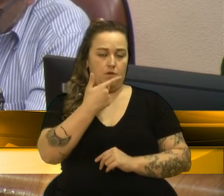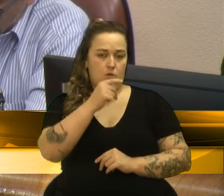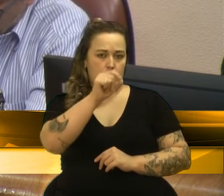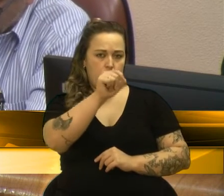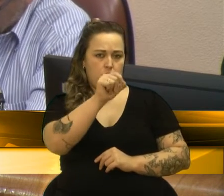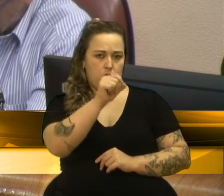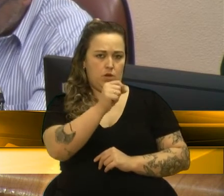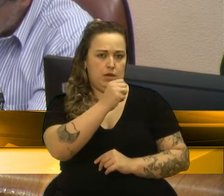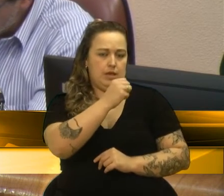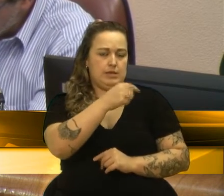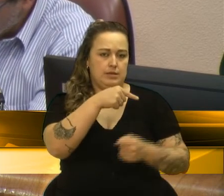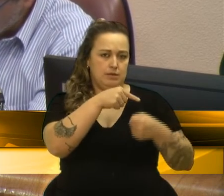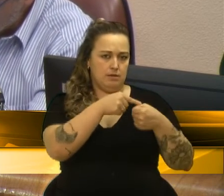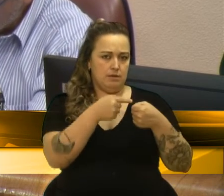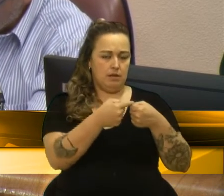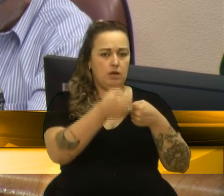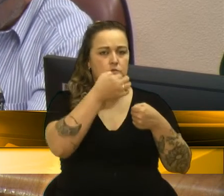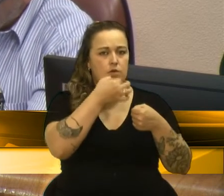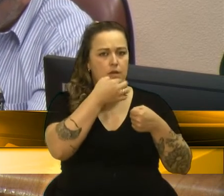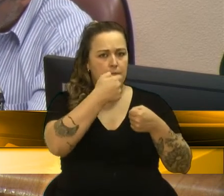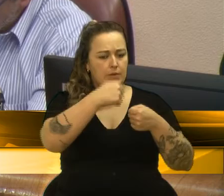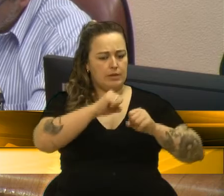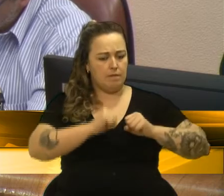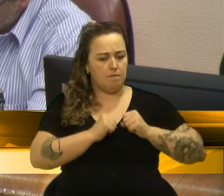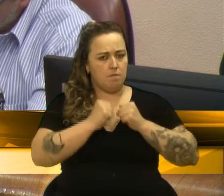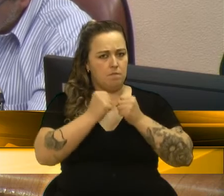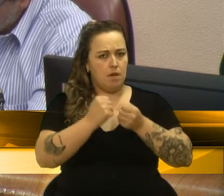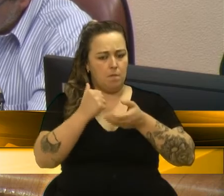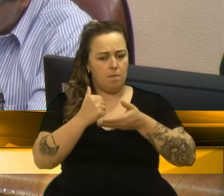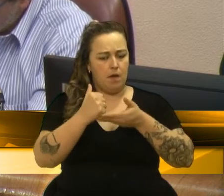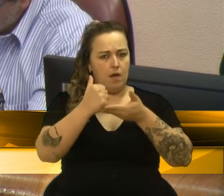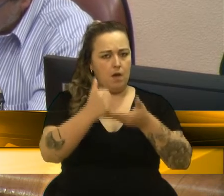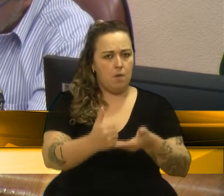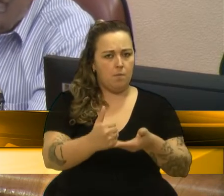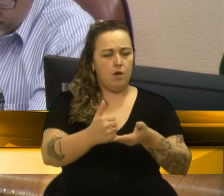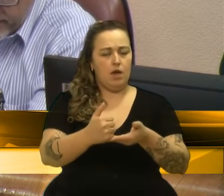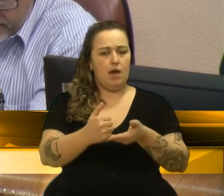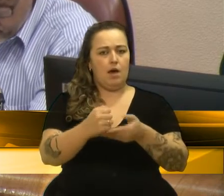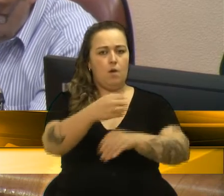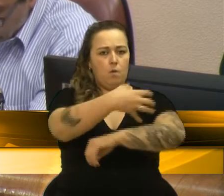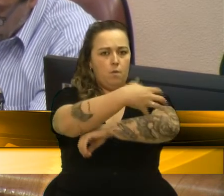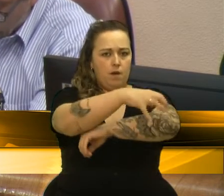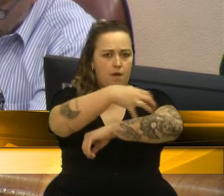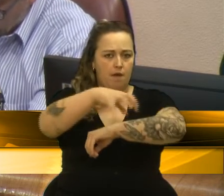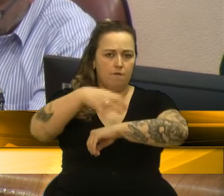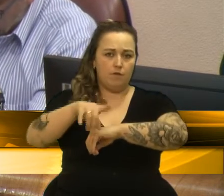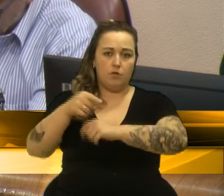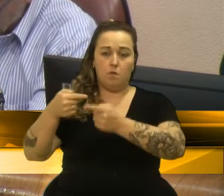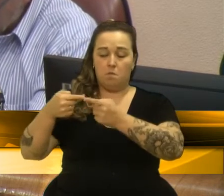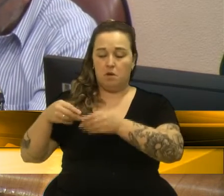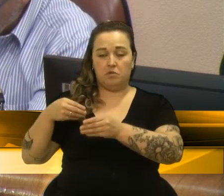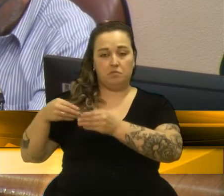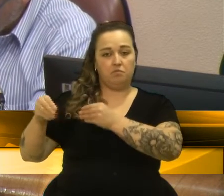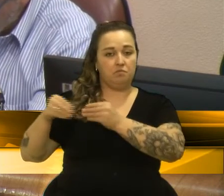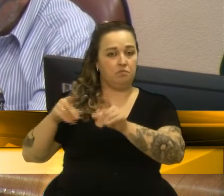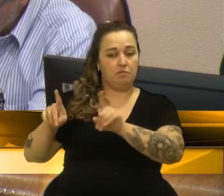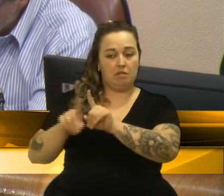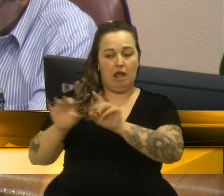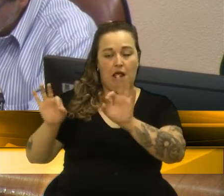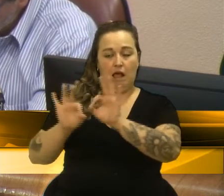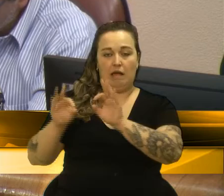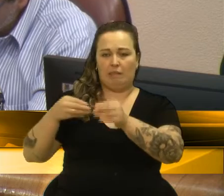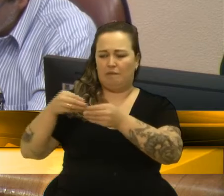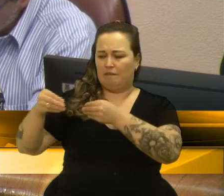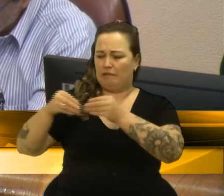de que o município empregasse esforços para que o evento fosse realizado. Inflexível, o prefeito reiterou a proibição